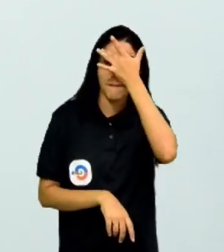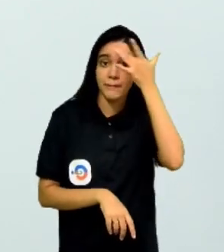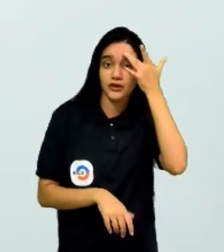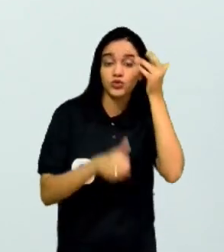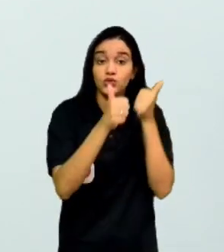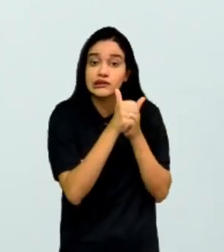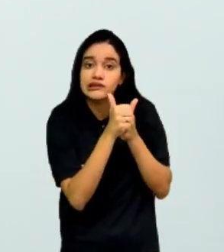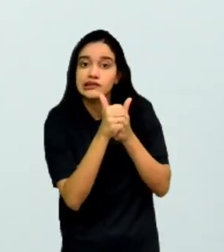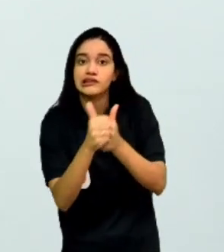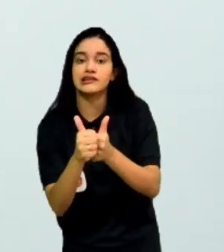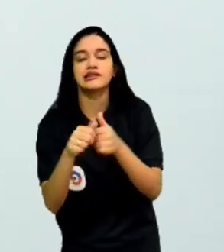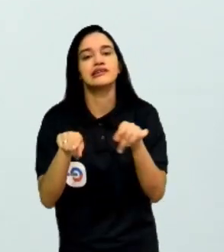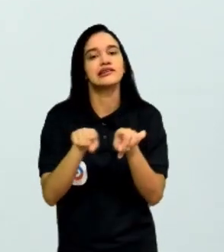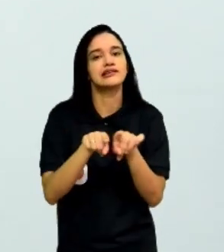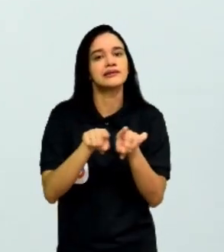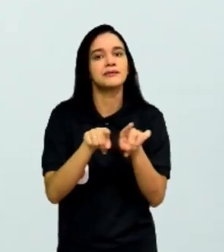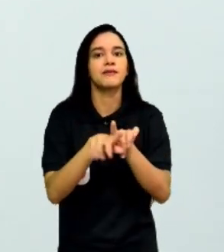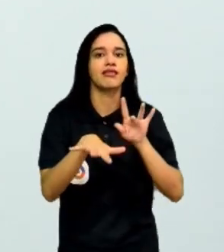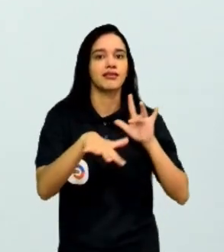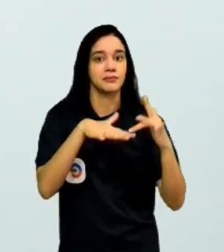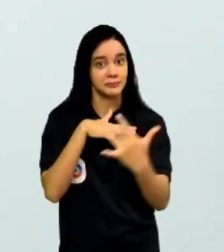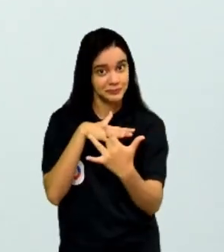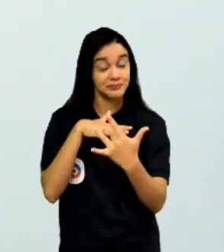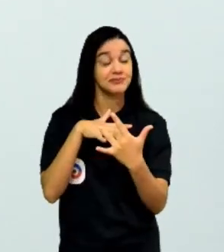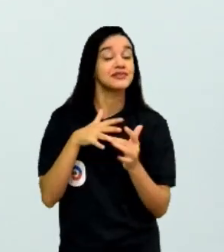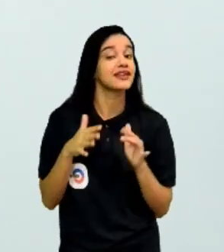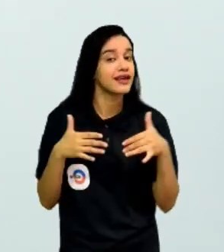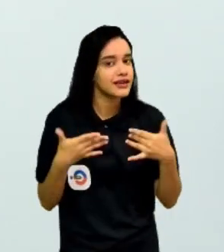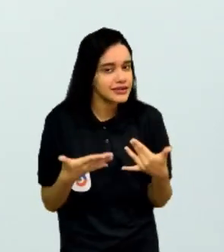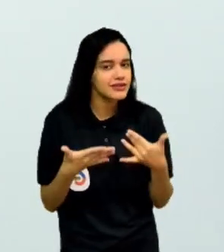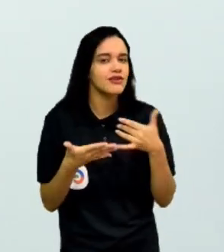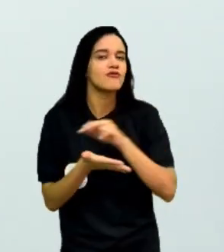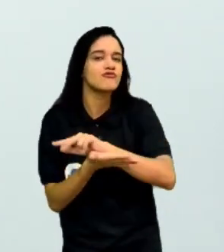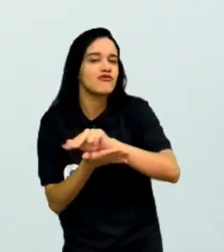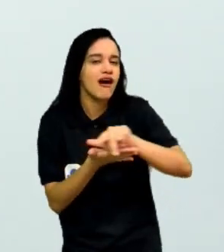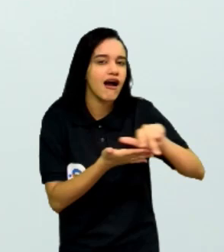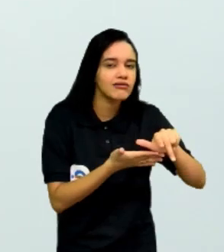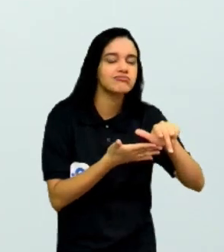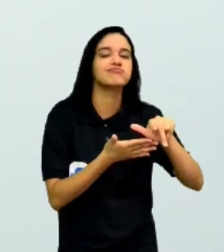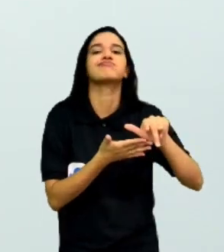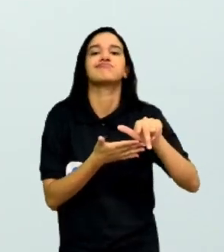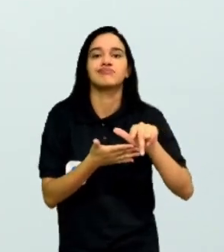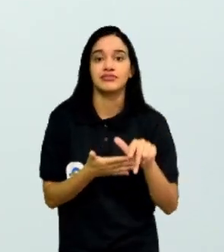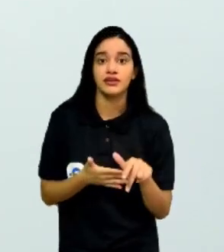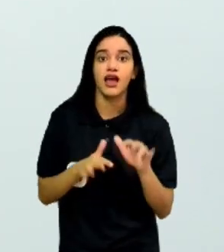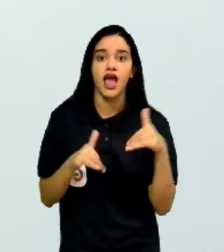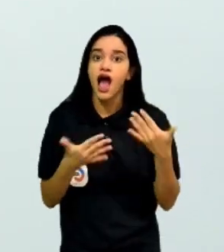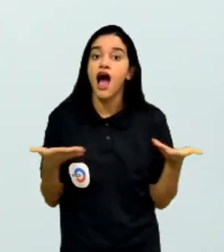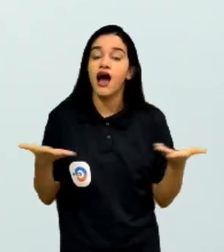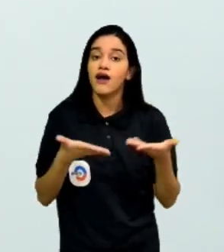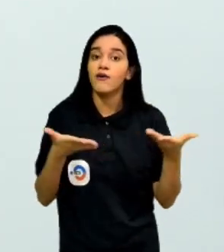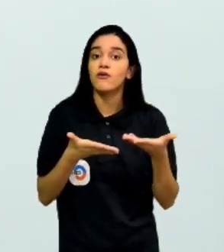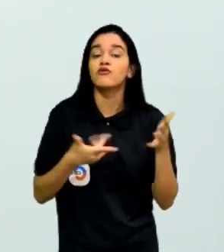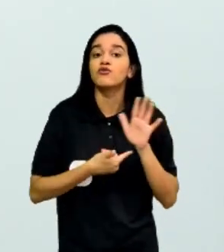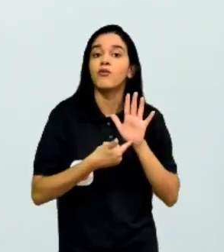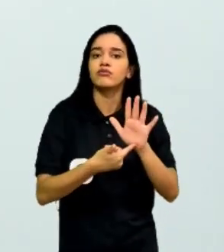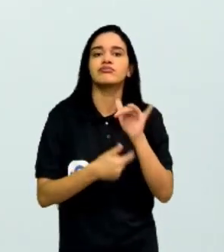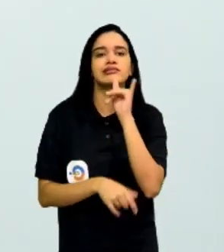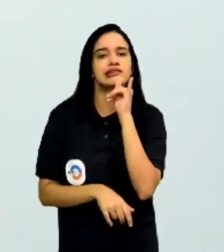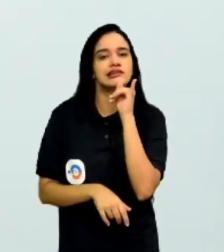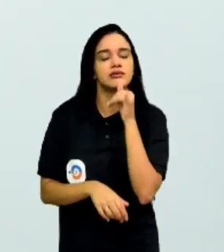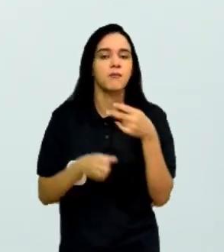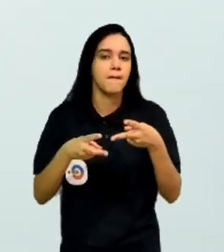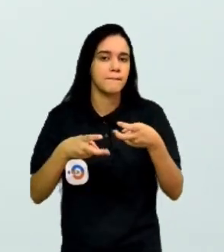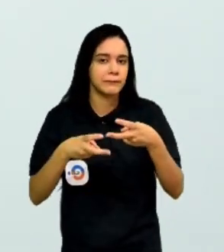que seguem a gente nas redes sociais. Então, como são muitas e uma diversidade muito grande, eu vou trazer um exemplo para a gente identificar